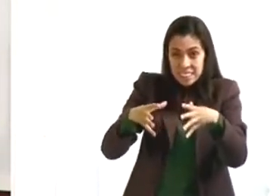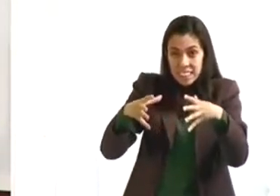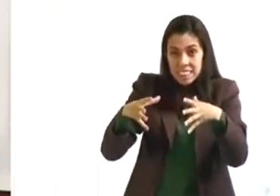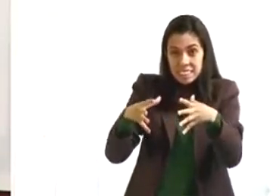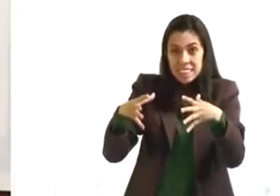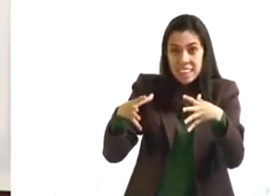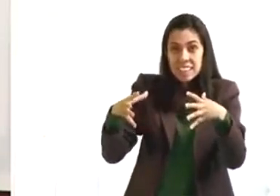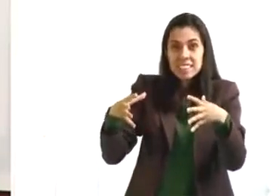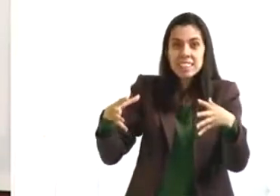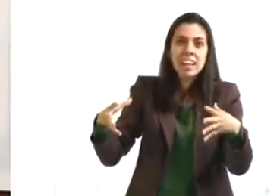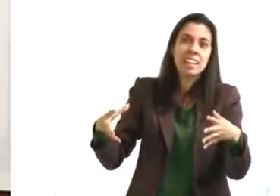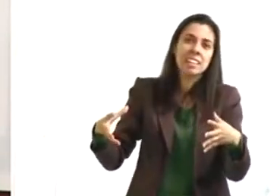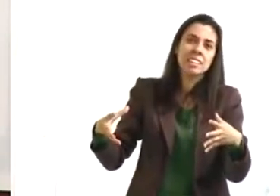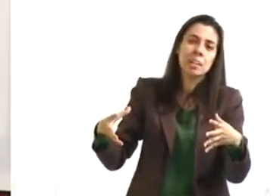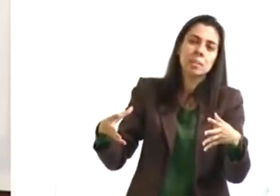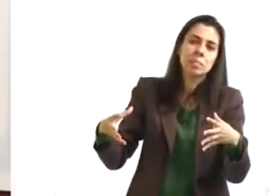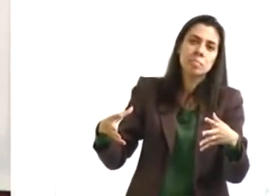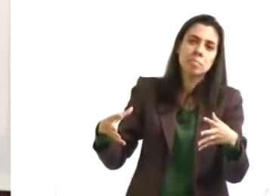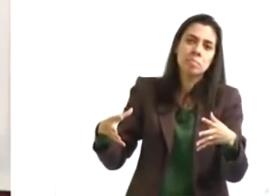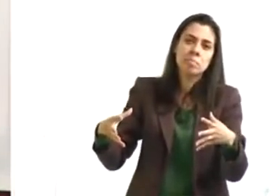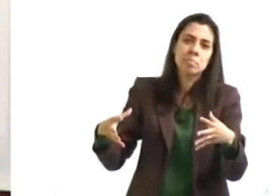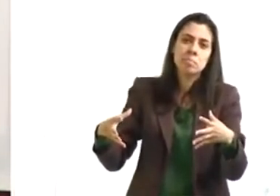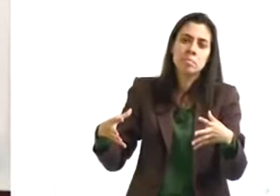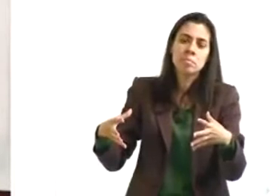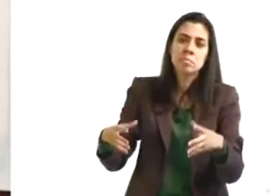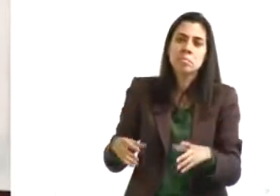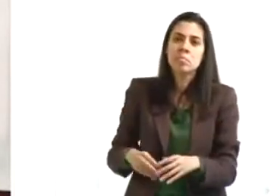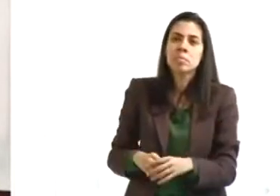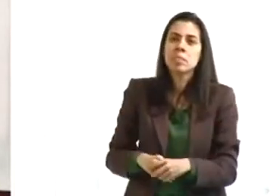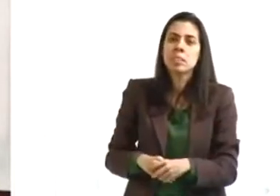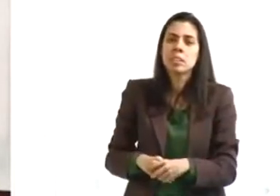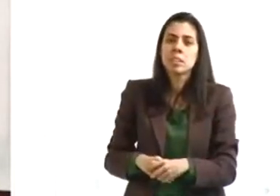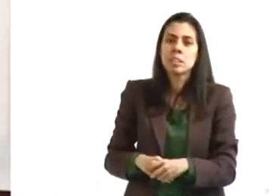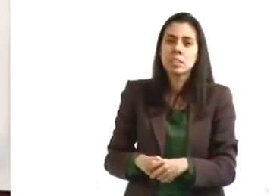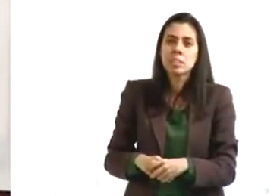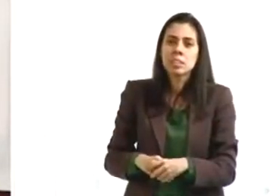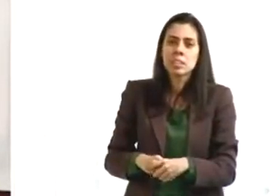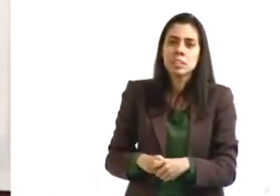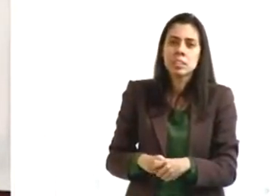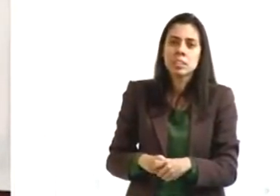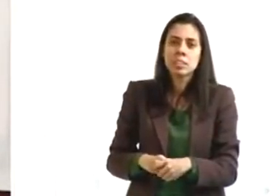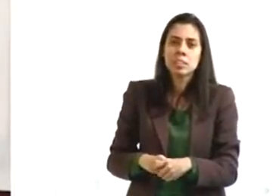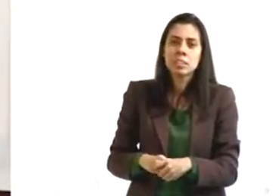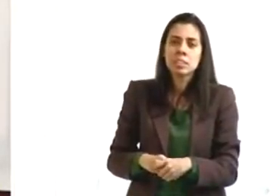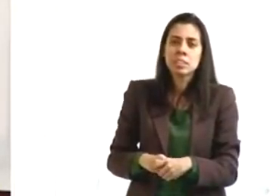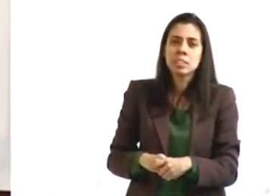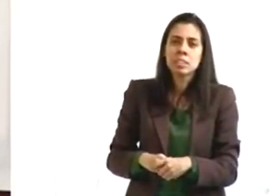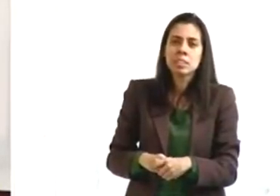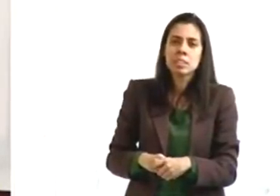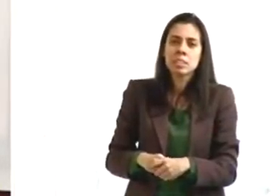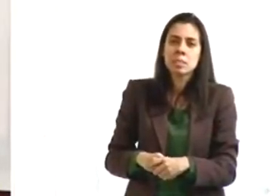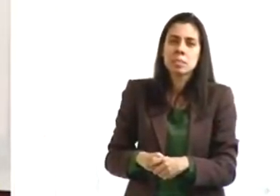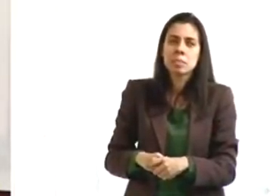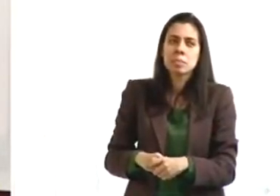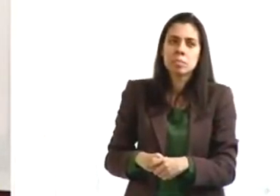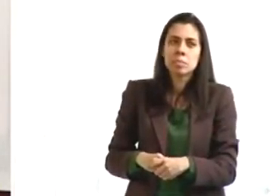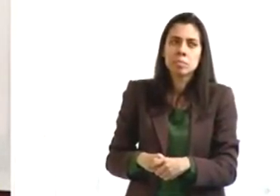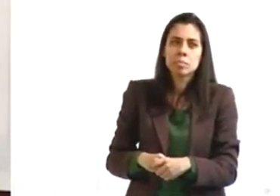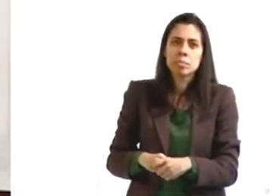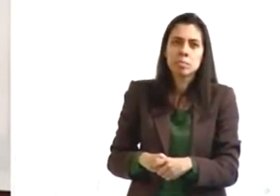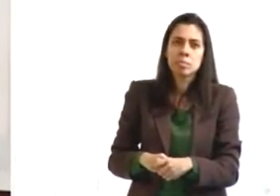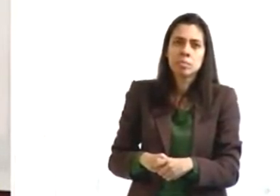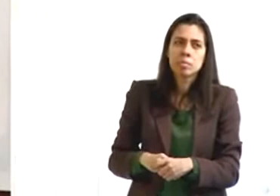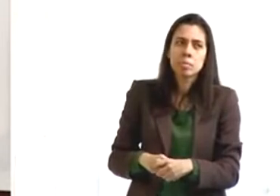são batizados, agregados, melhor dizendo, ali ao Evangelho. Depois nós temos a experiência na Porta Formosa, com a cura do